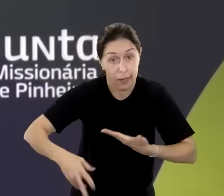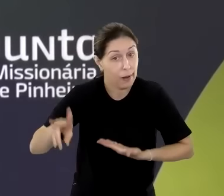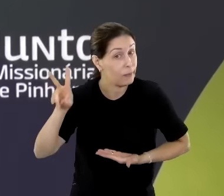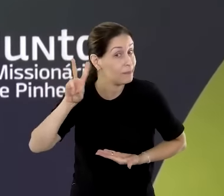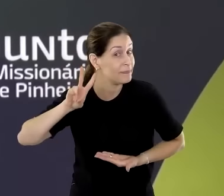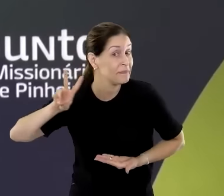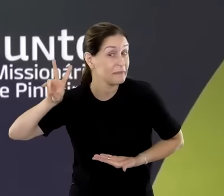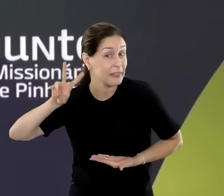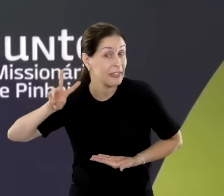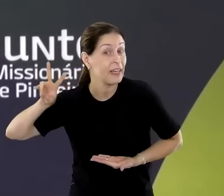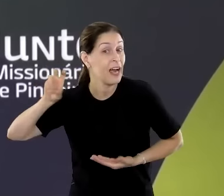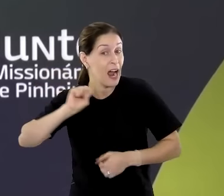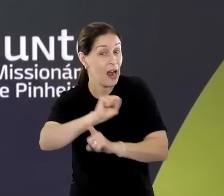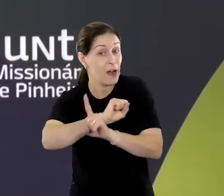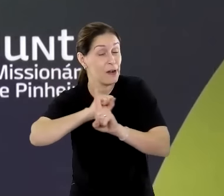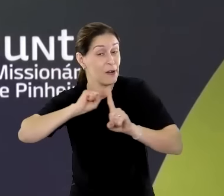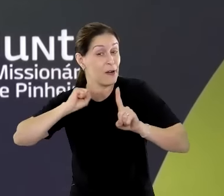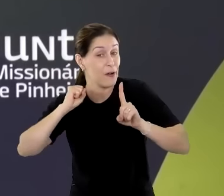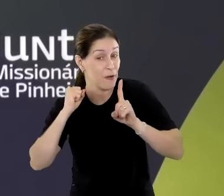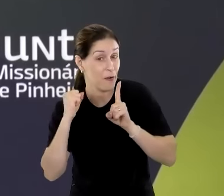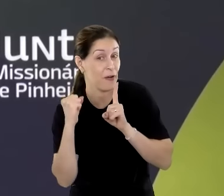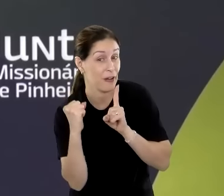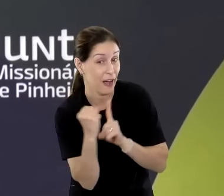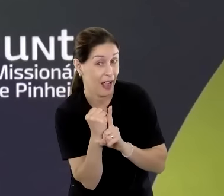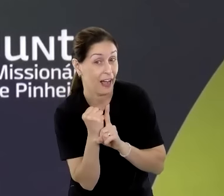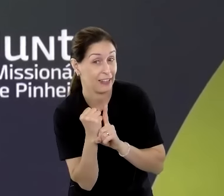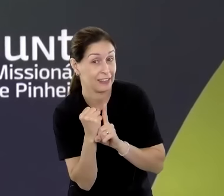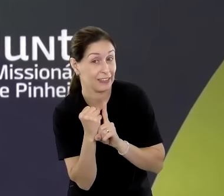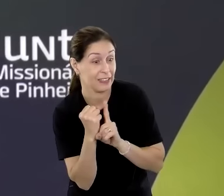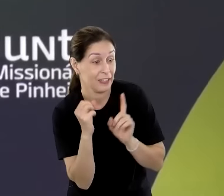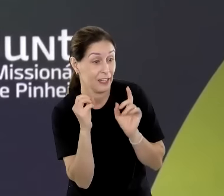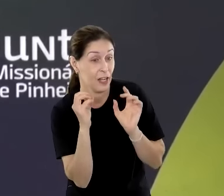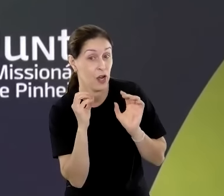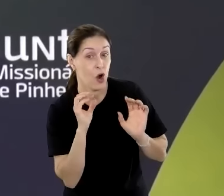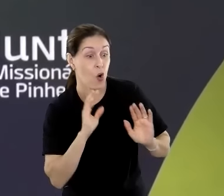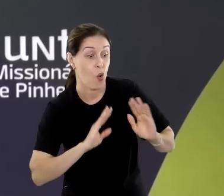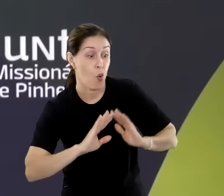Hoje a sociedade está dando mais valor animal do que a gente.